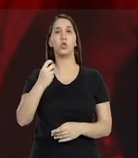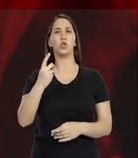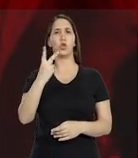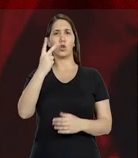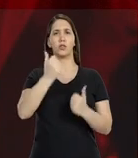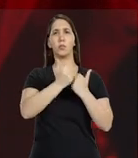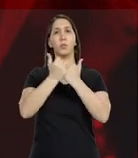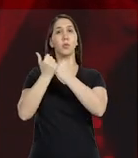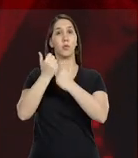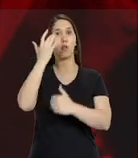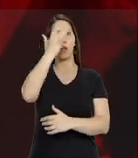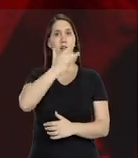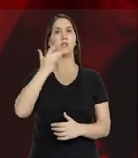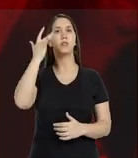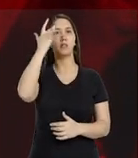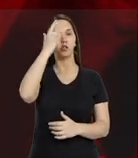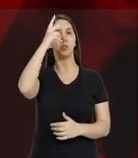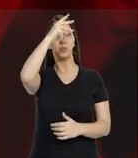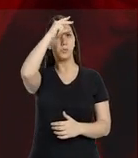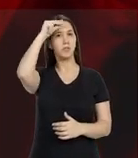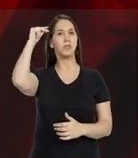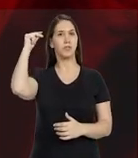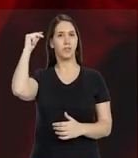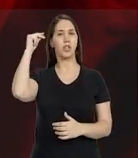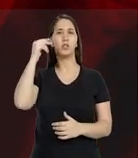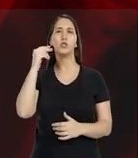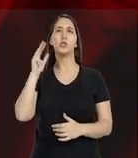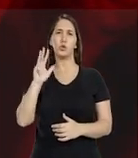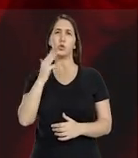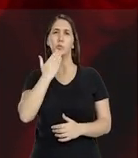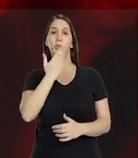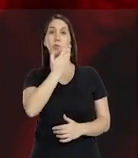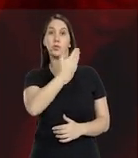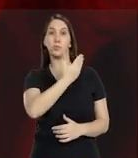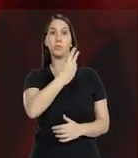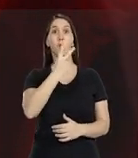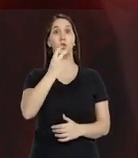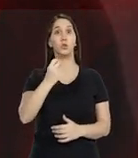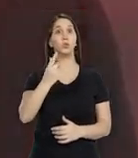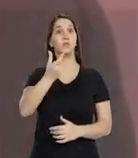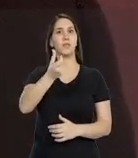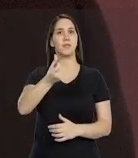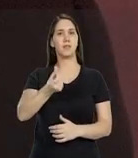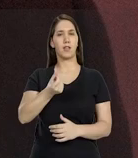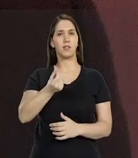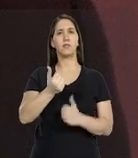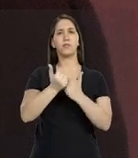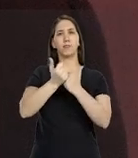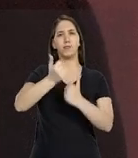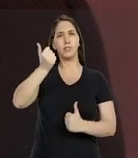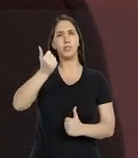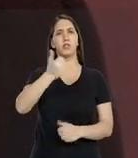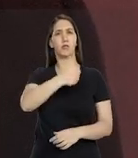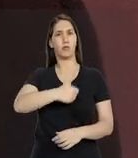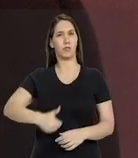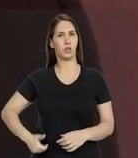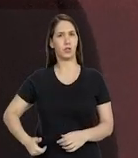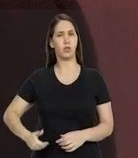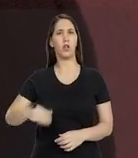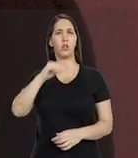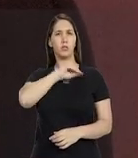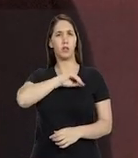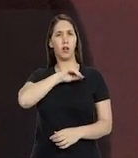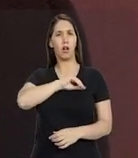apoiou Fernando Haddad para prefeito, a pedido de Lula. Em 2016, como vice-governador, acumulou